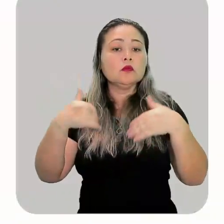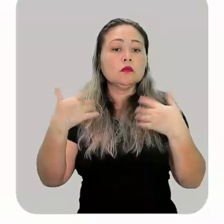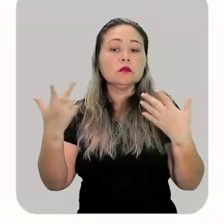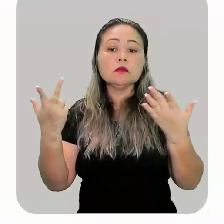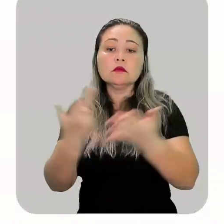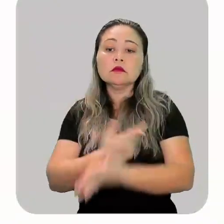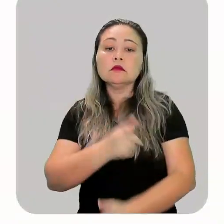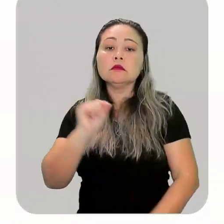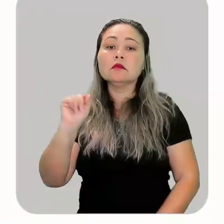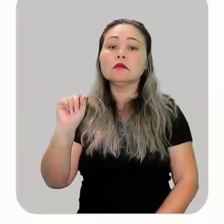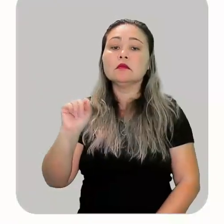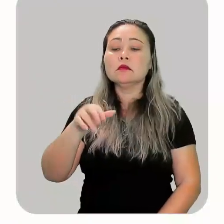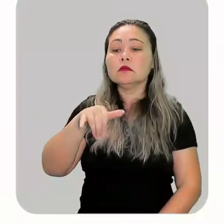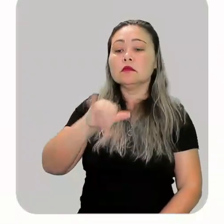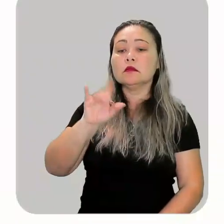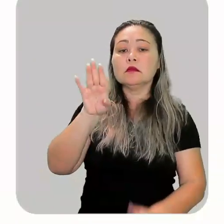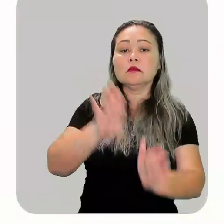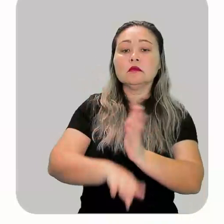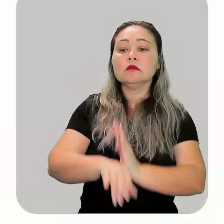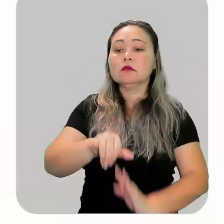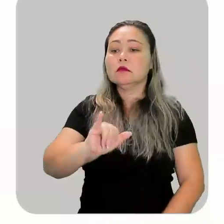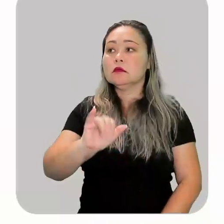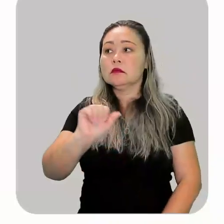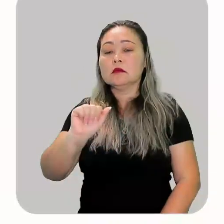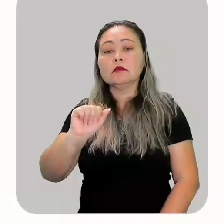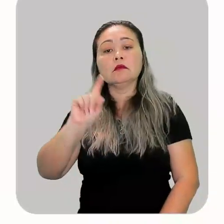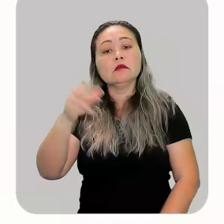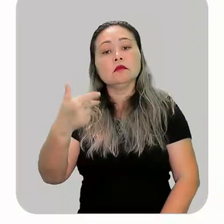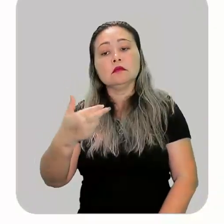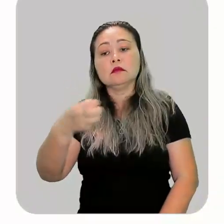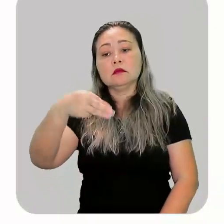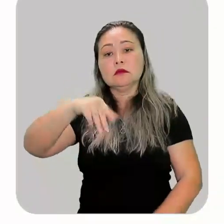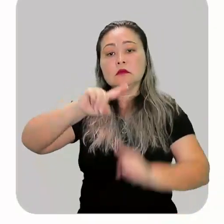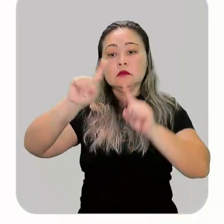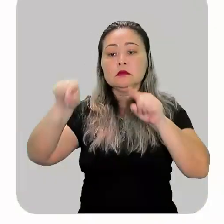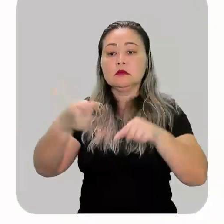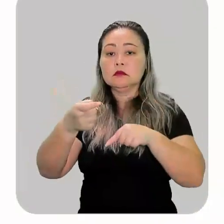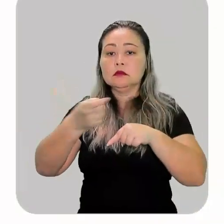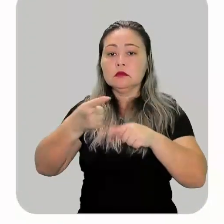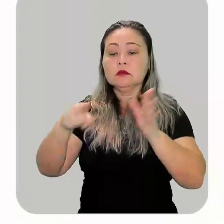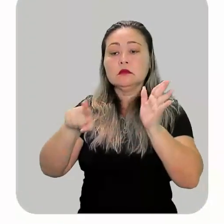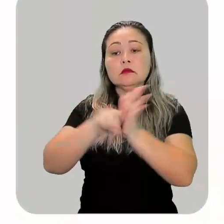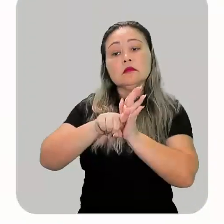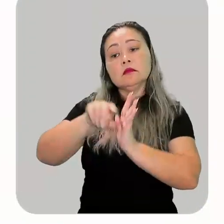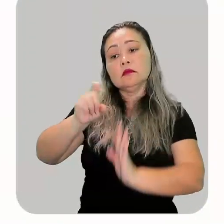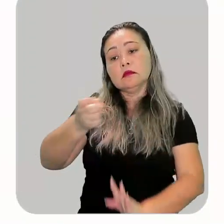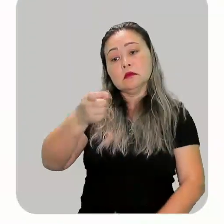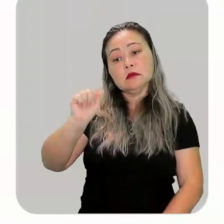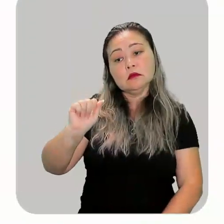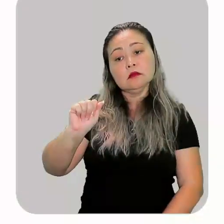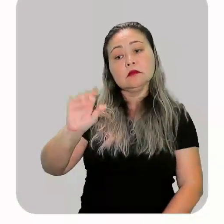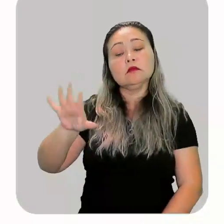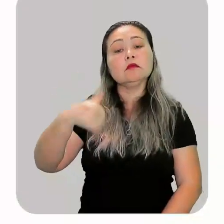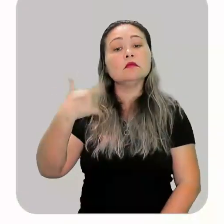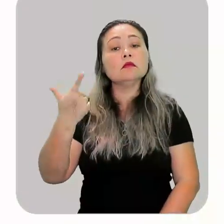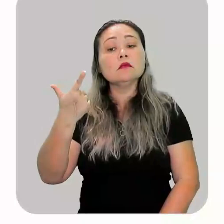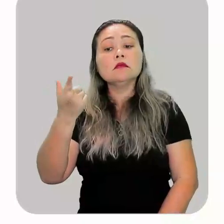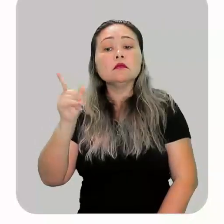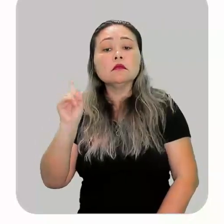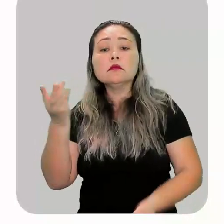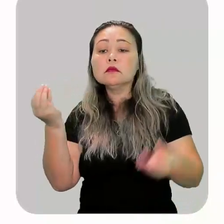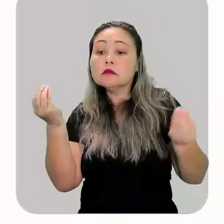isso acontecer é dada por y menos ya igual a m vezes x menos xa. E a gente tem que